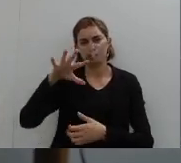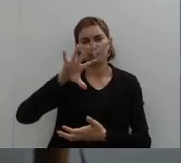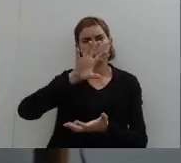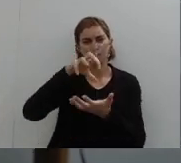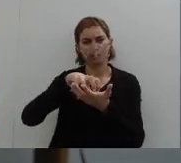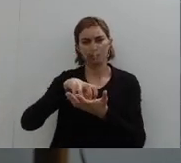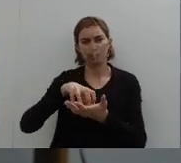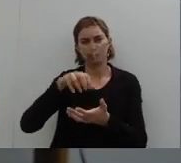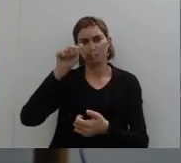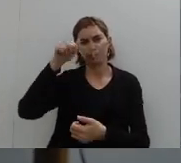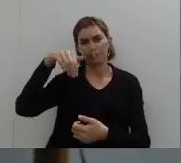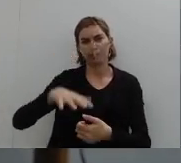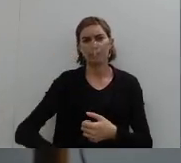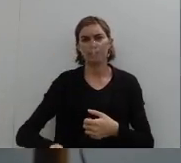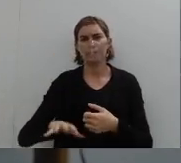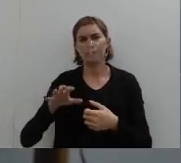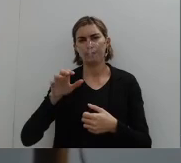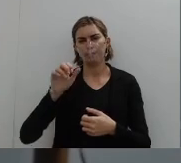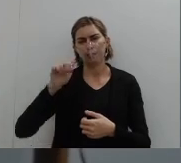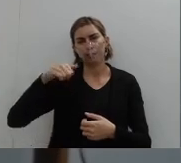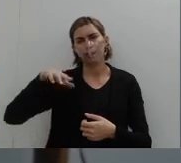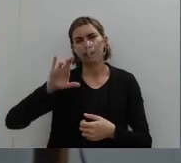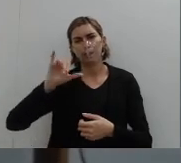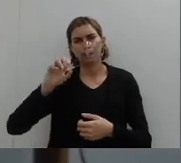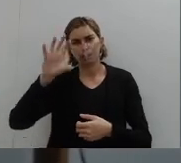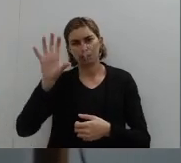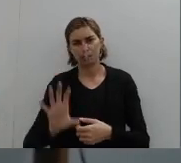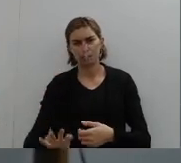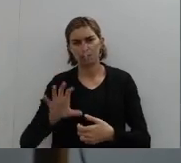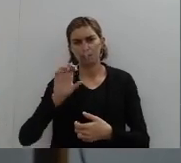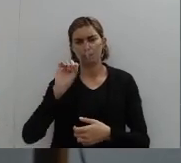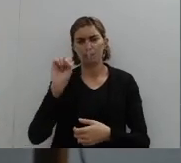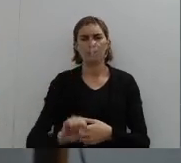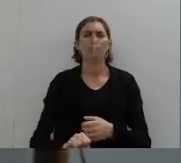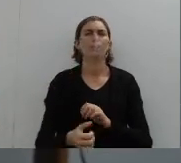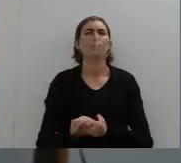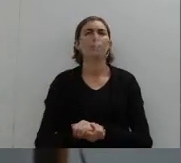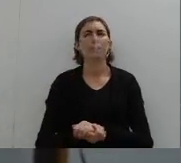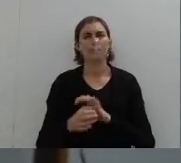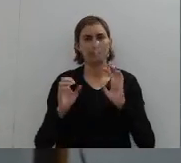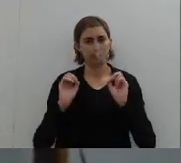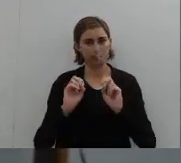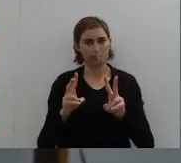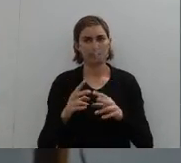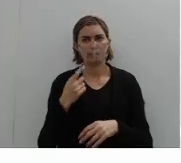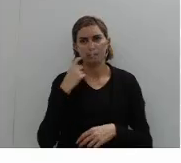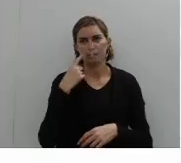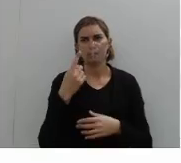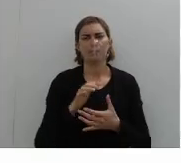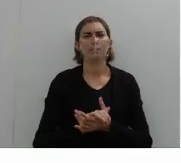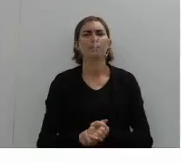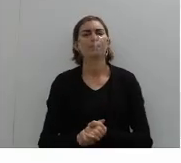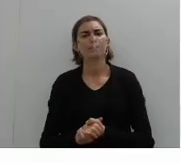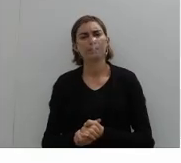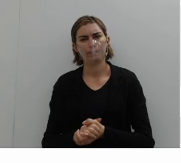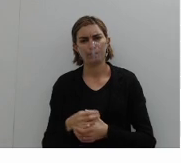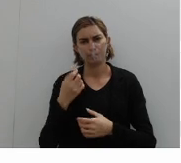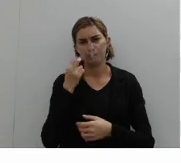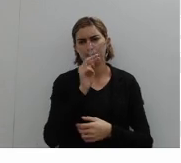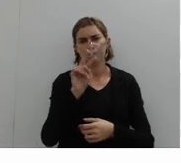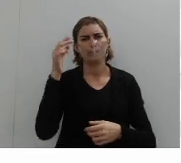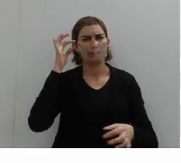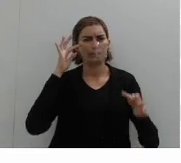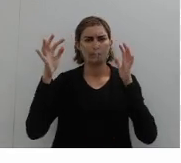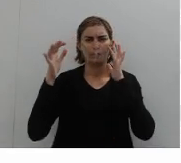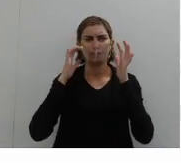Central, a América do Sul como um todo, ok. Corta para o slide. A visão ideológica